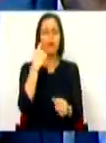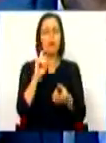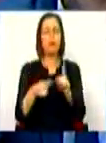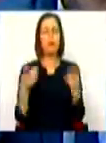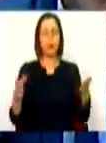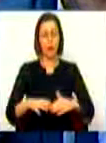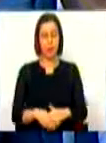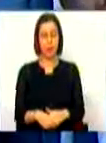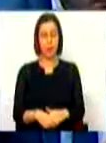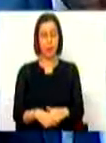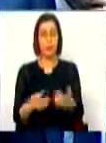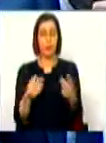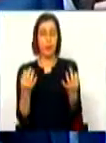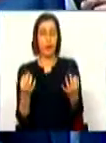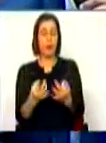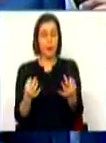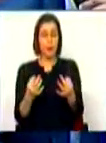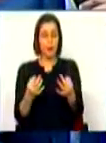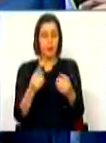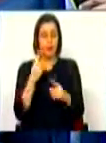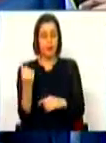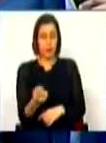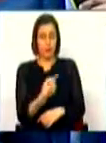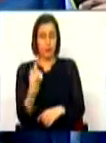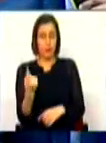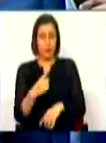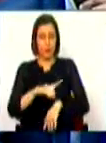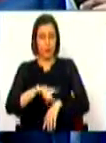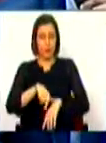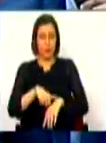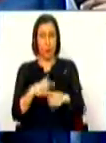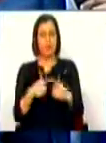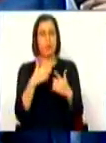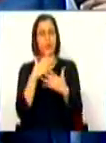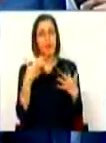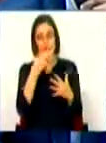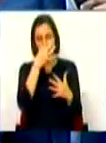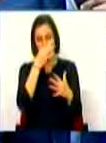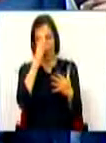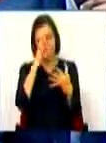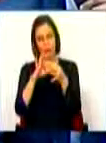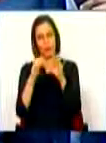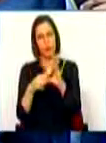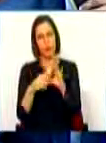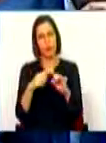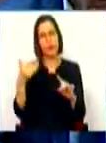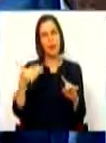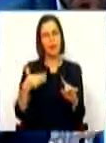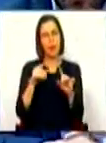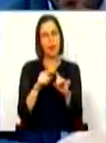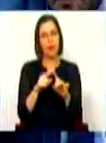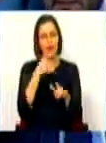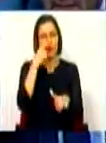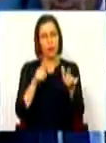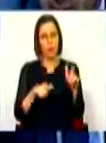que, embora as demoras, em grande parte justificadas pelo direito